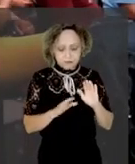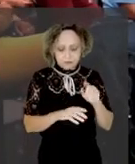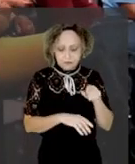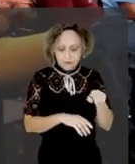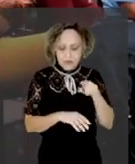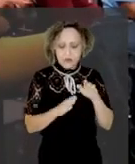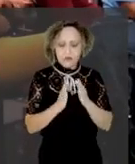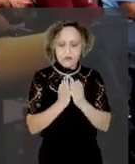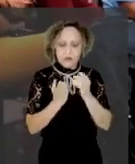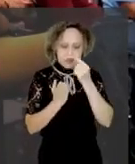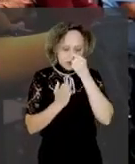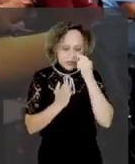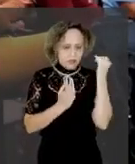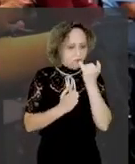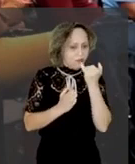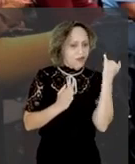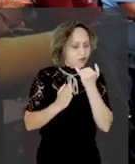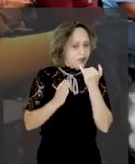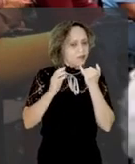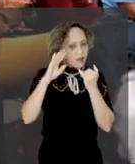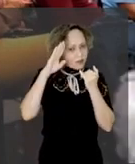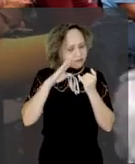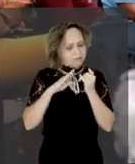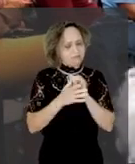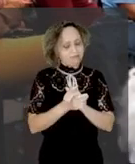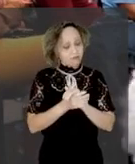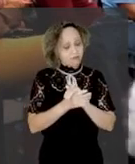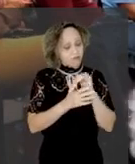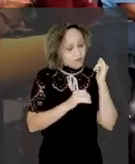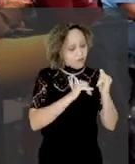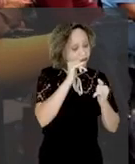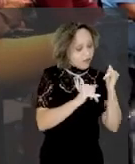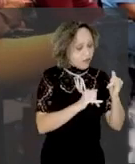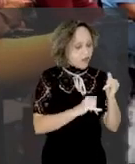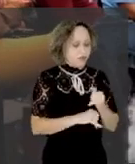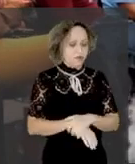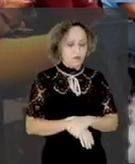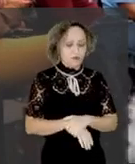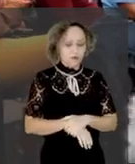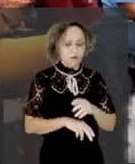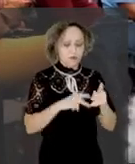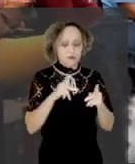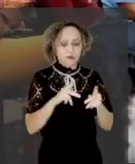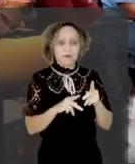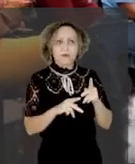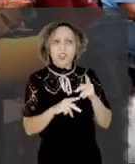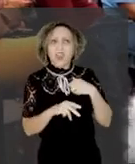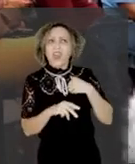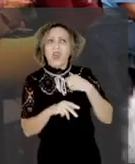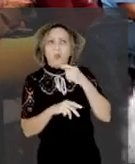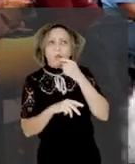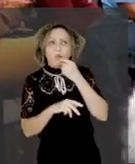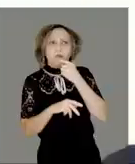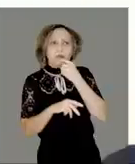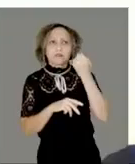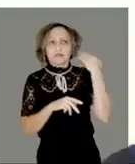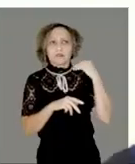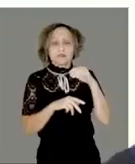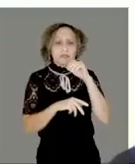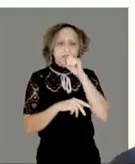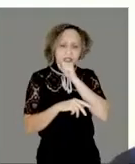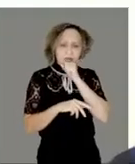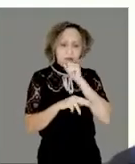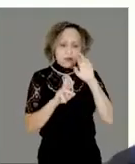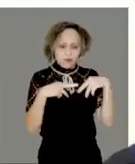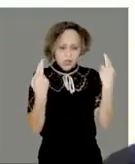tinha mais de 1000 evangélicos do Brasil inteiro, e era preciso que a gente construísse uma consciência. Primeiro,